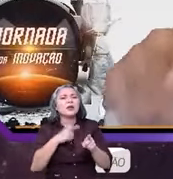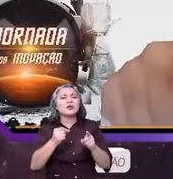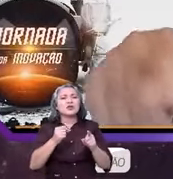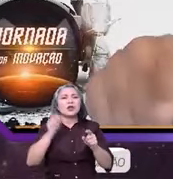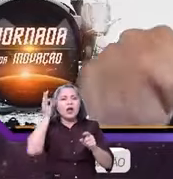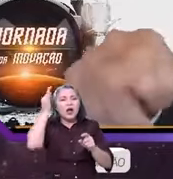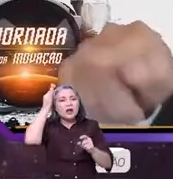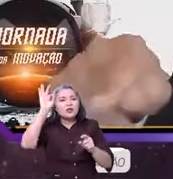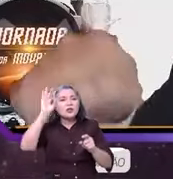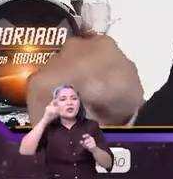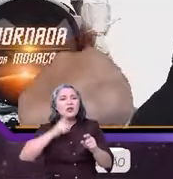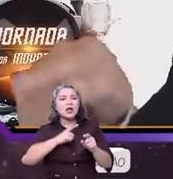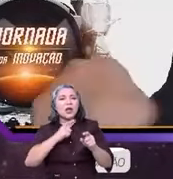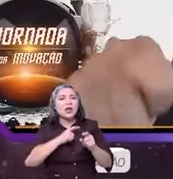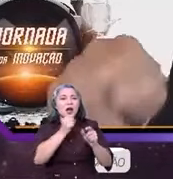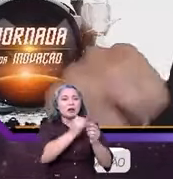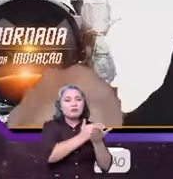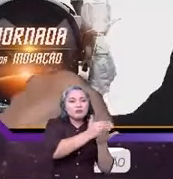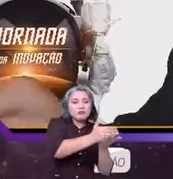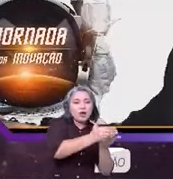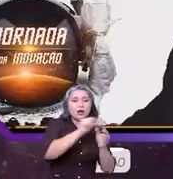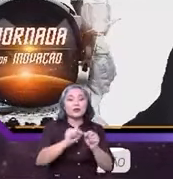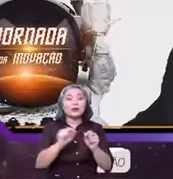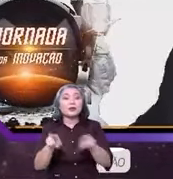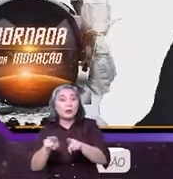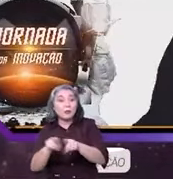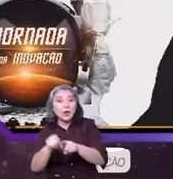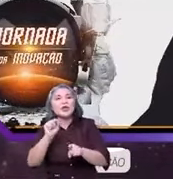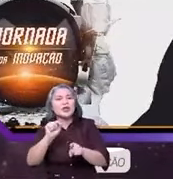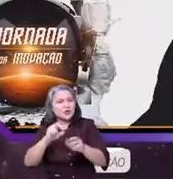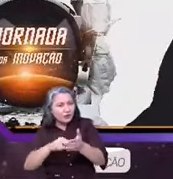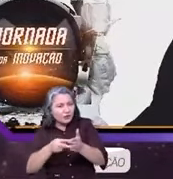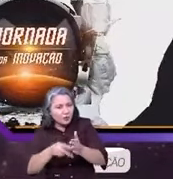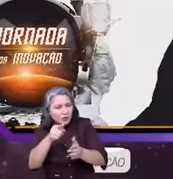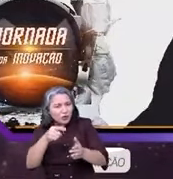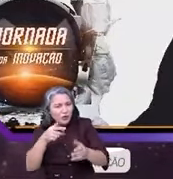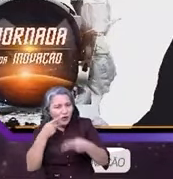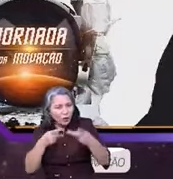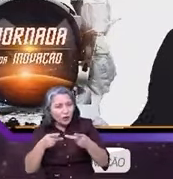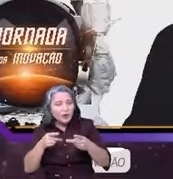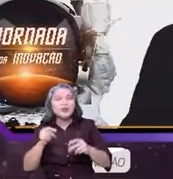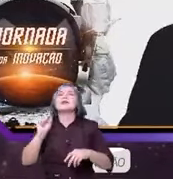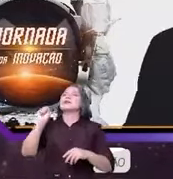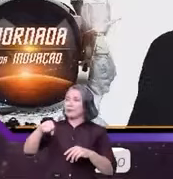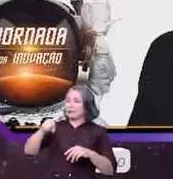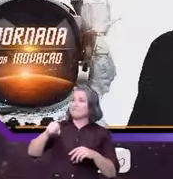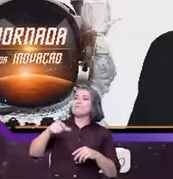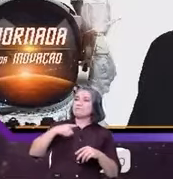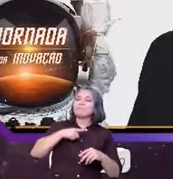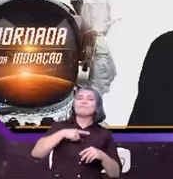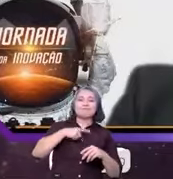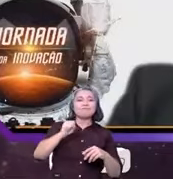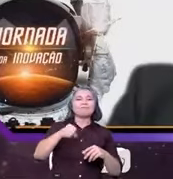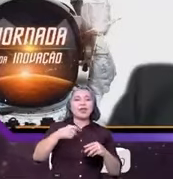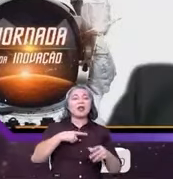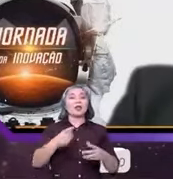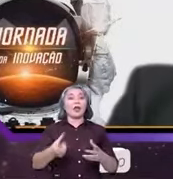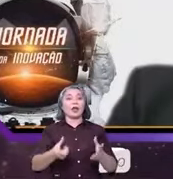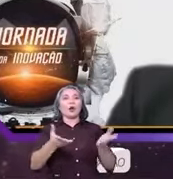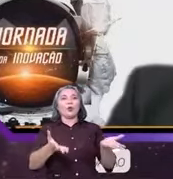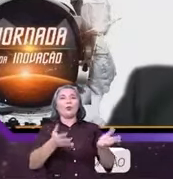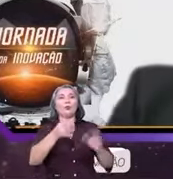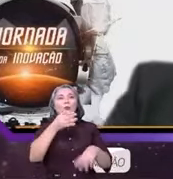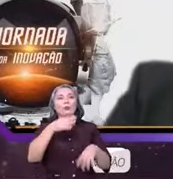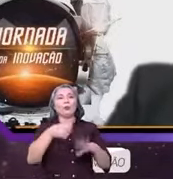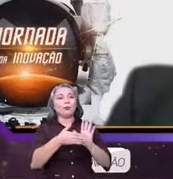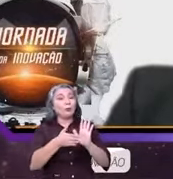agilidade consoante com a melhoria da qualidade também, isso que o senhor quer dizer? É isso que eu quero dizer. E até uma forma de mitigar o próprio